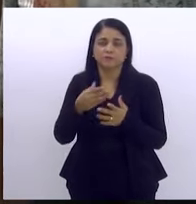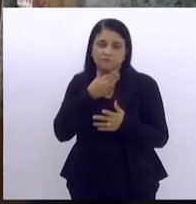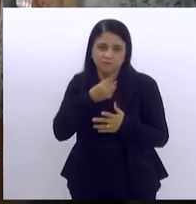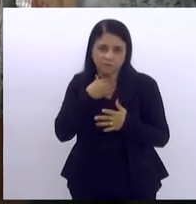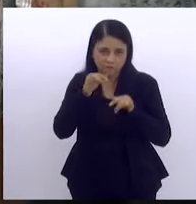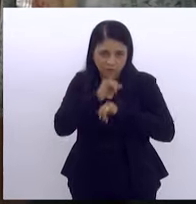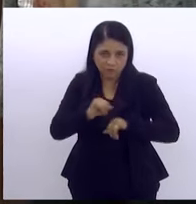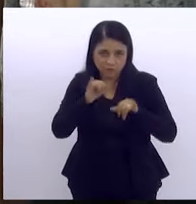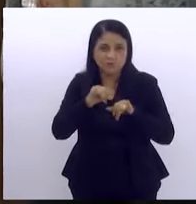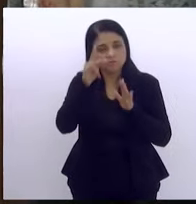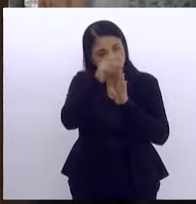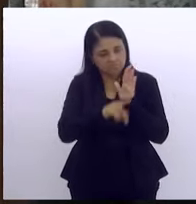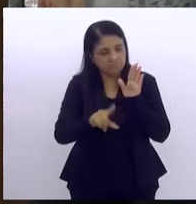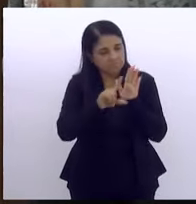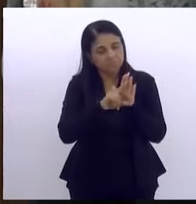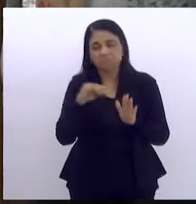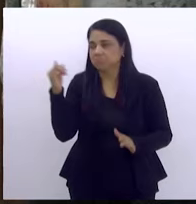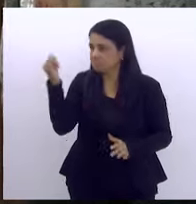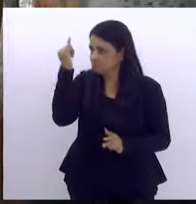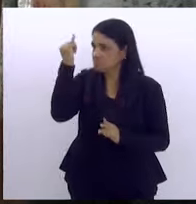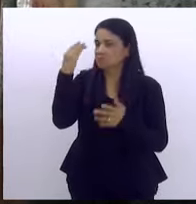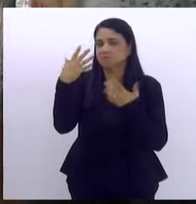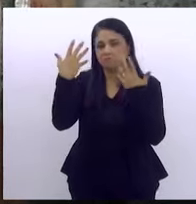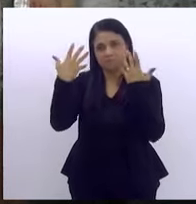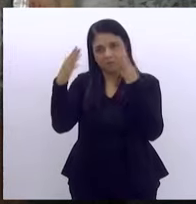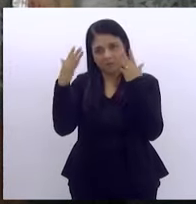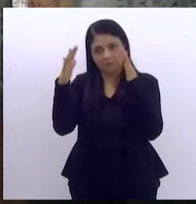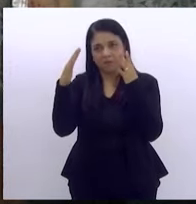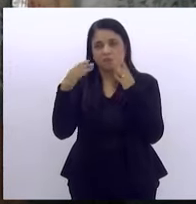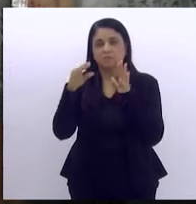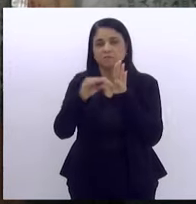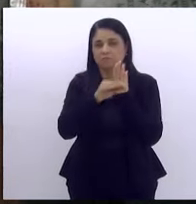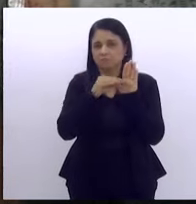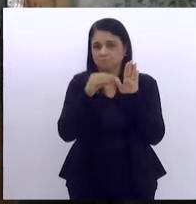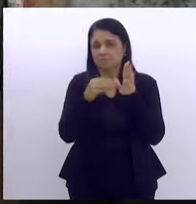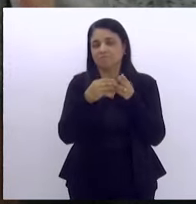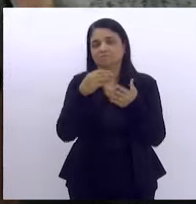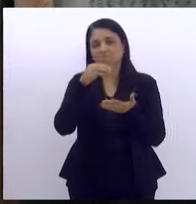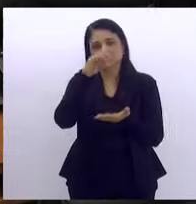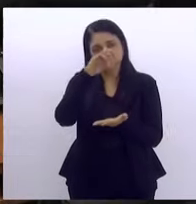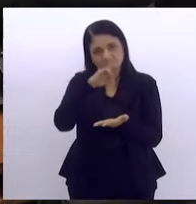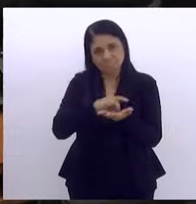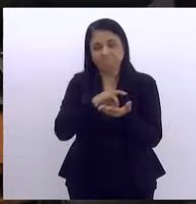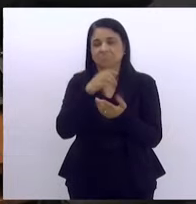Então, parabéns pelo projeto, no mérito, o parecer da comissão é favorável.